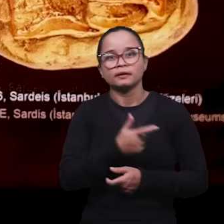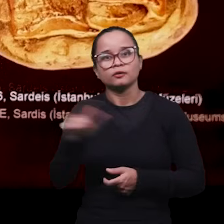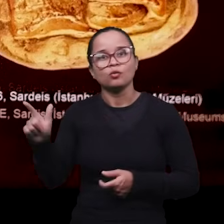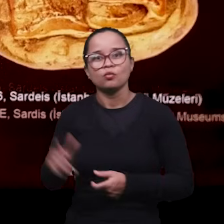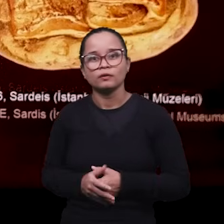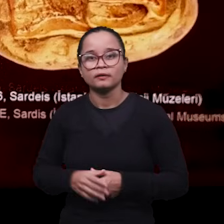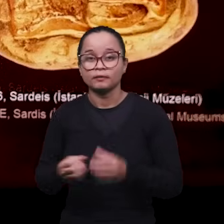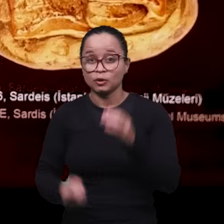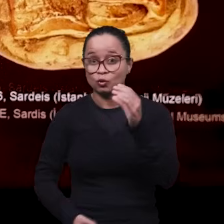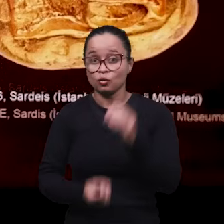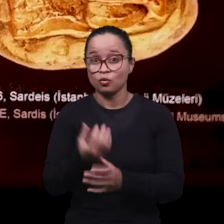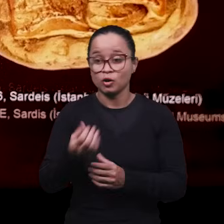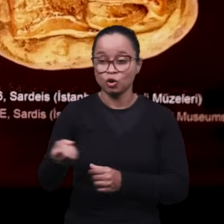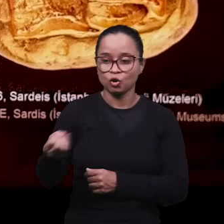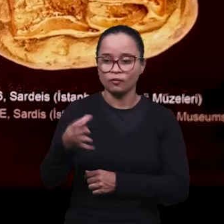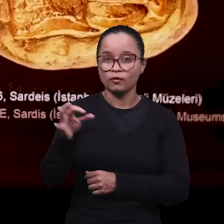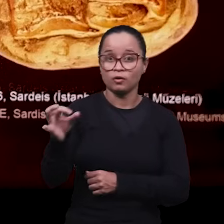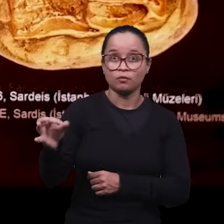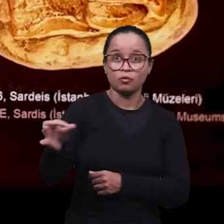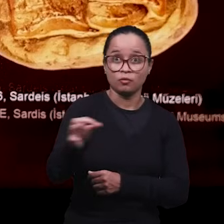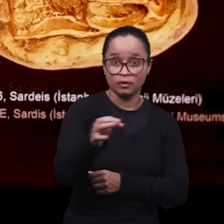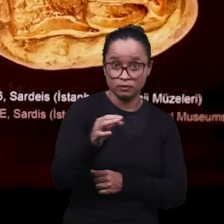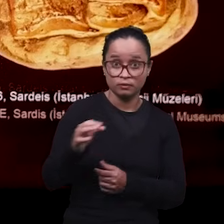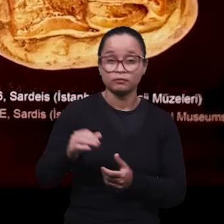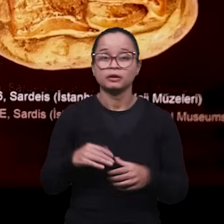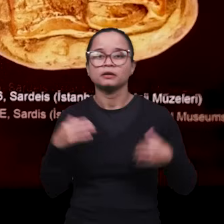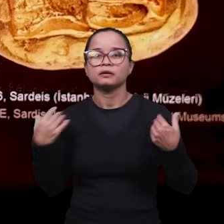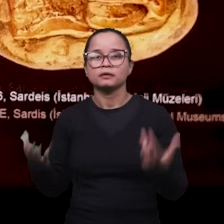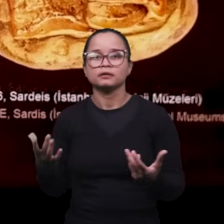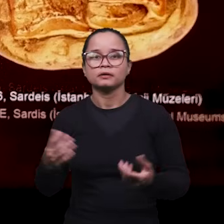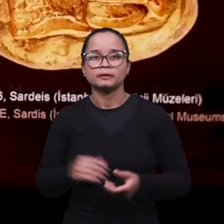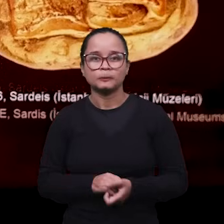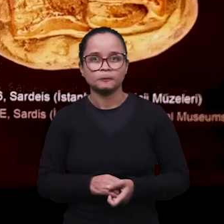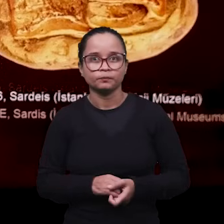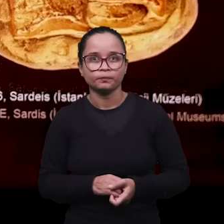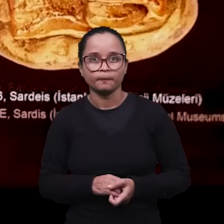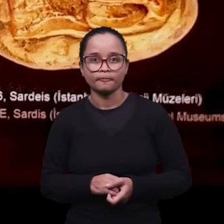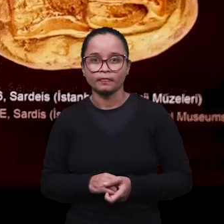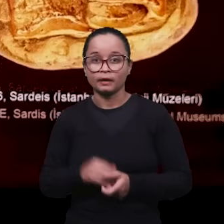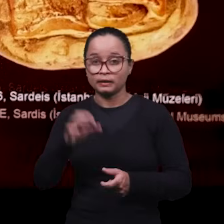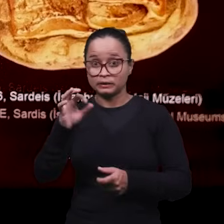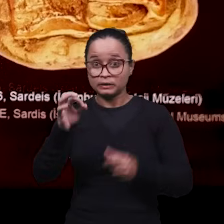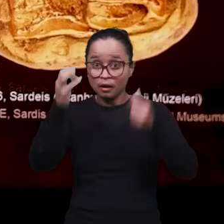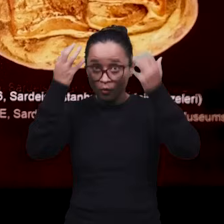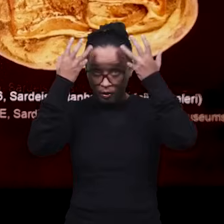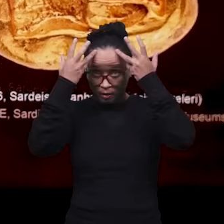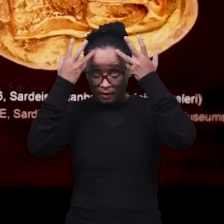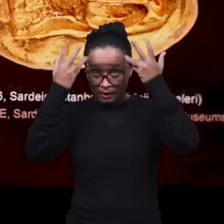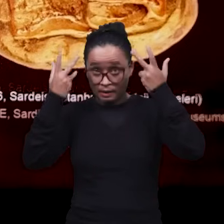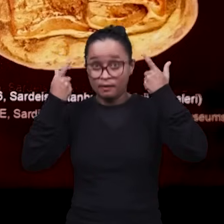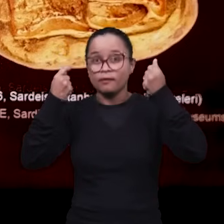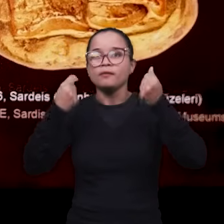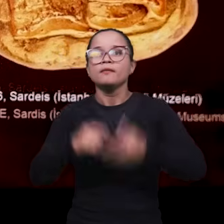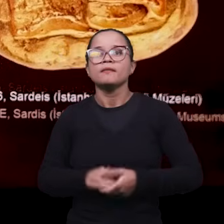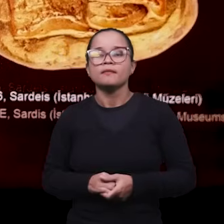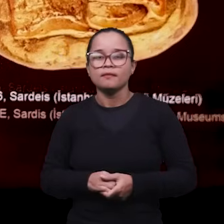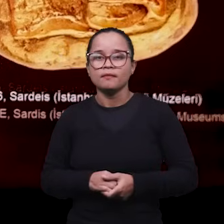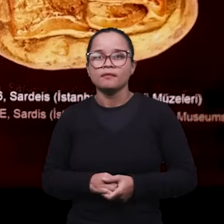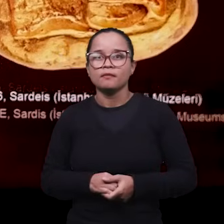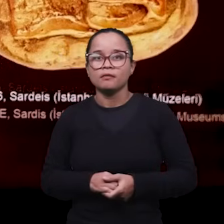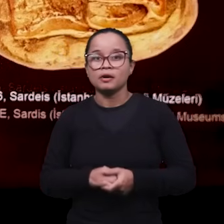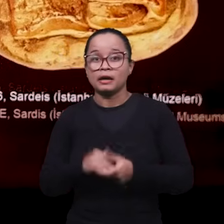moeda, o estáter, com o anverso um leão e